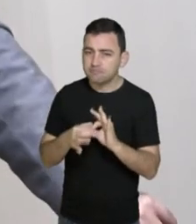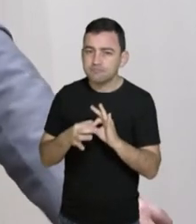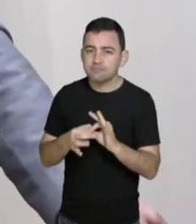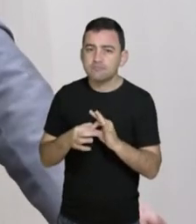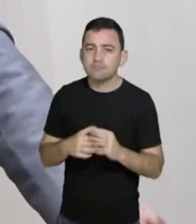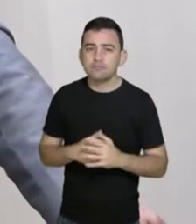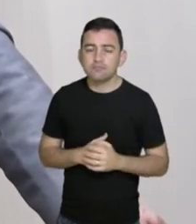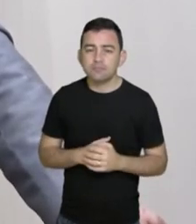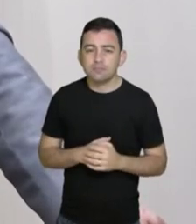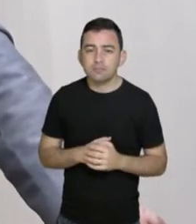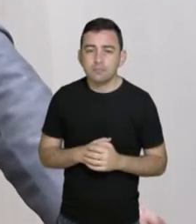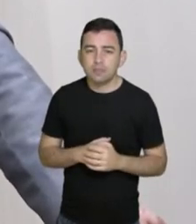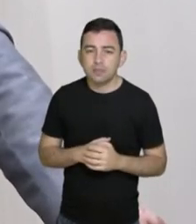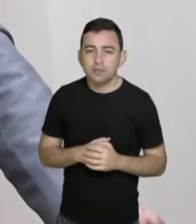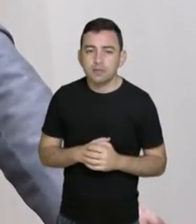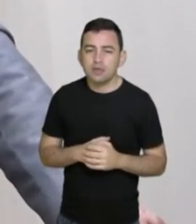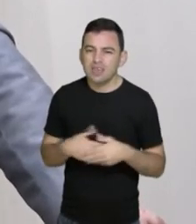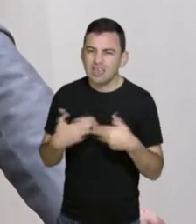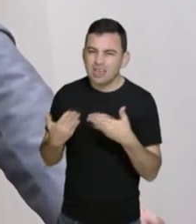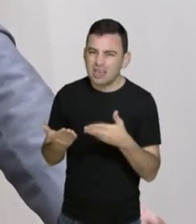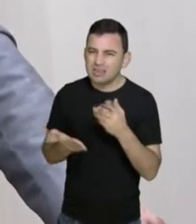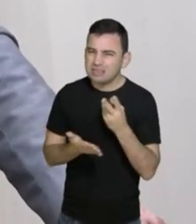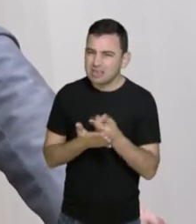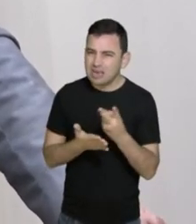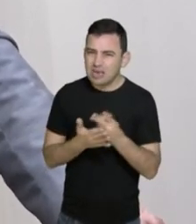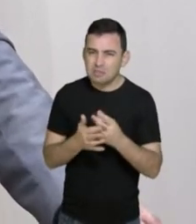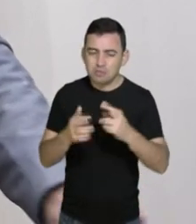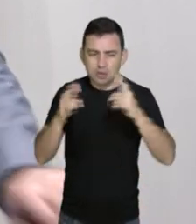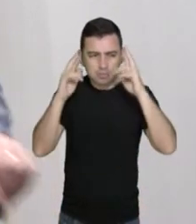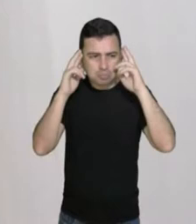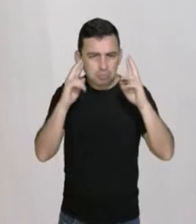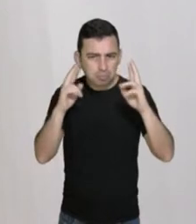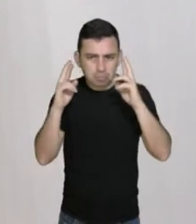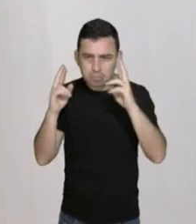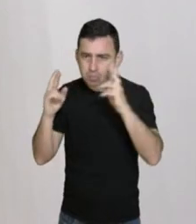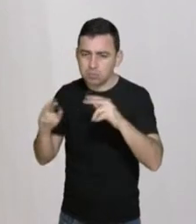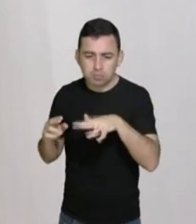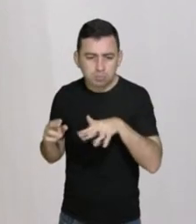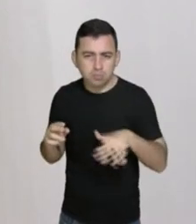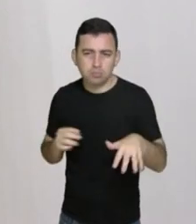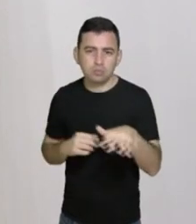amigo, sempre extremamente respeitoso